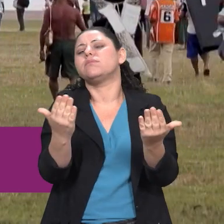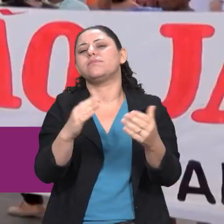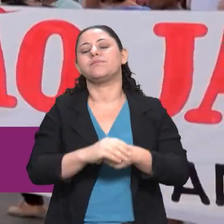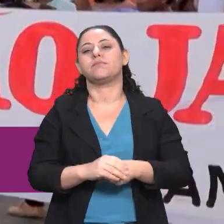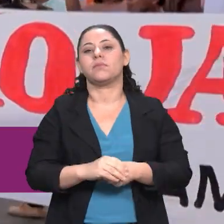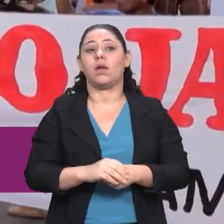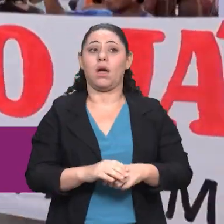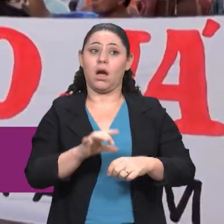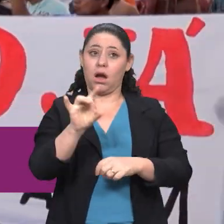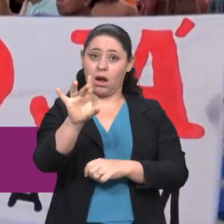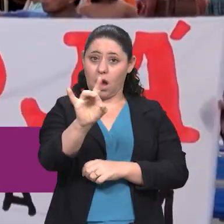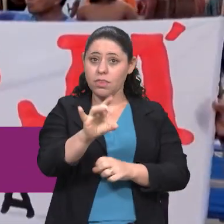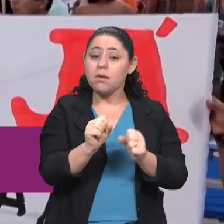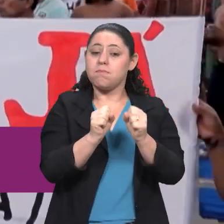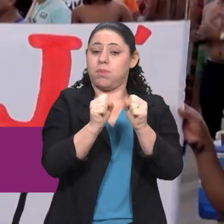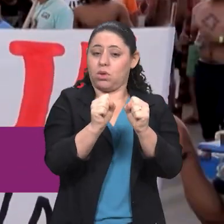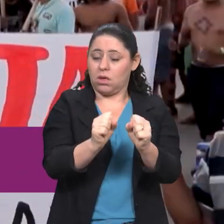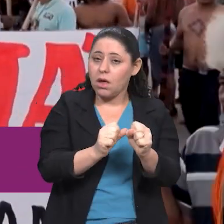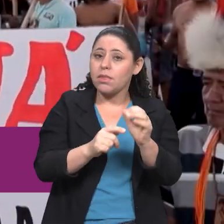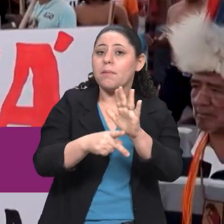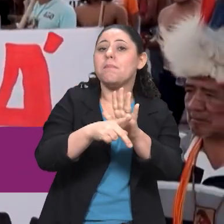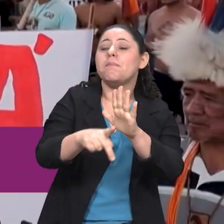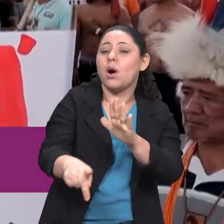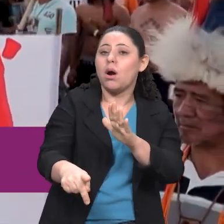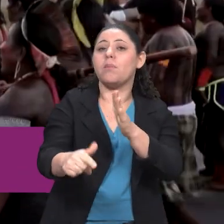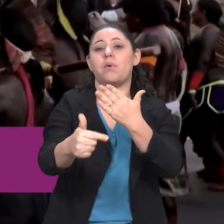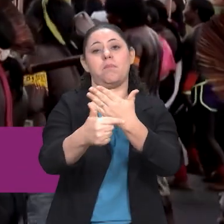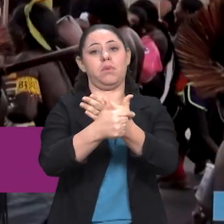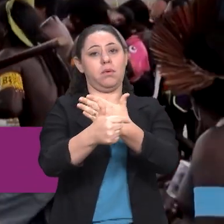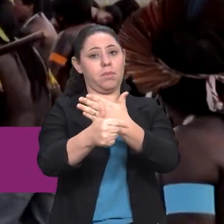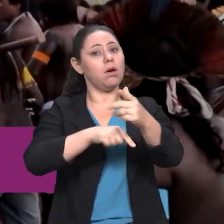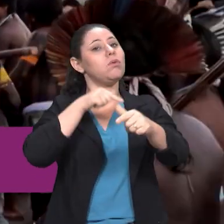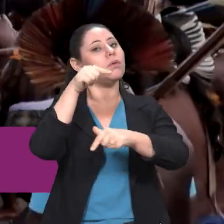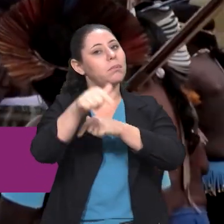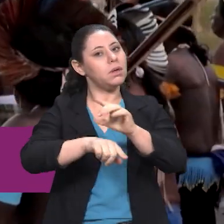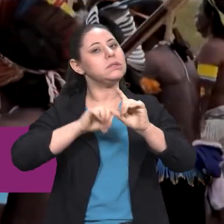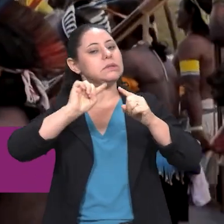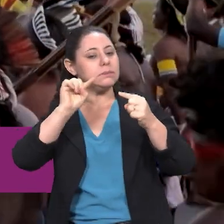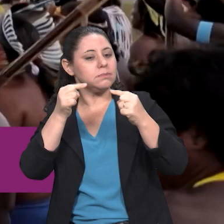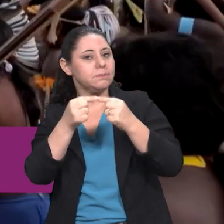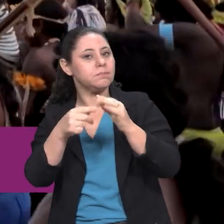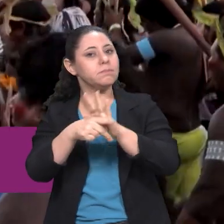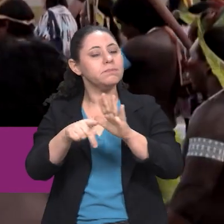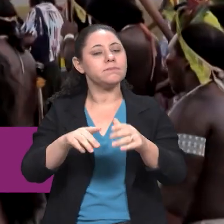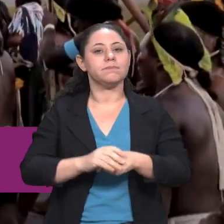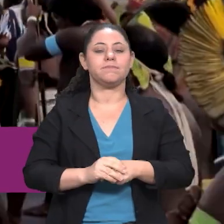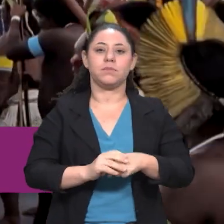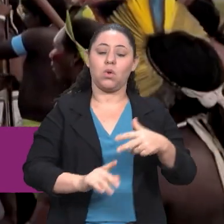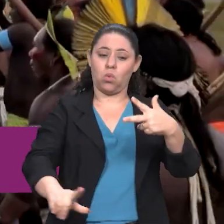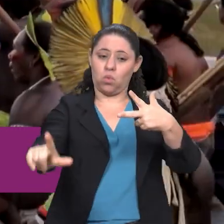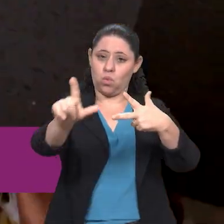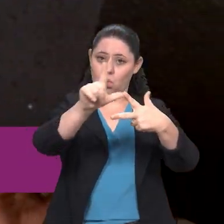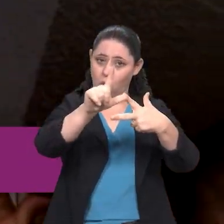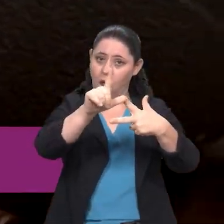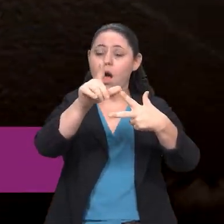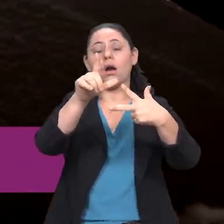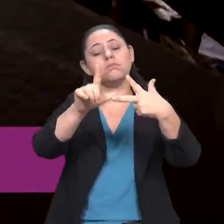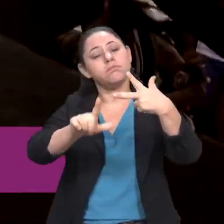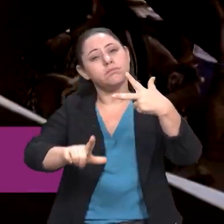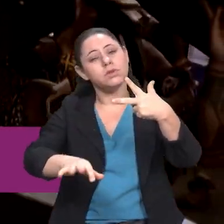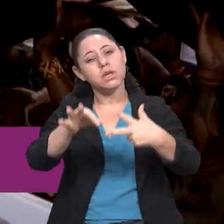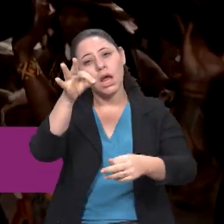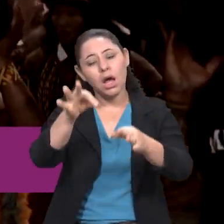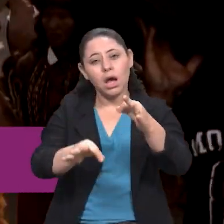Que cada poder tem sua competência, sua prerrogativa e sua atuação específica. Ao legislativo cabe legislar,